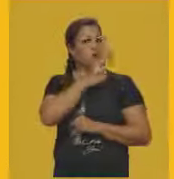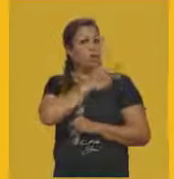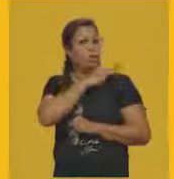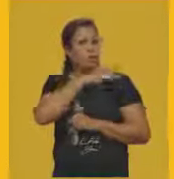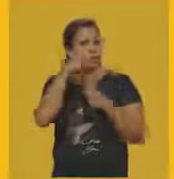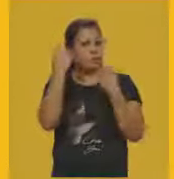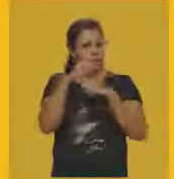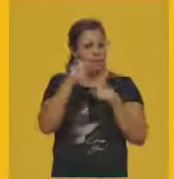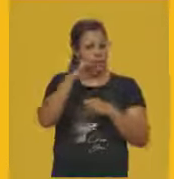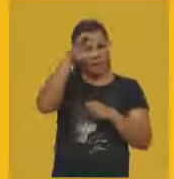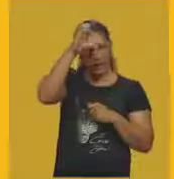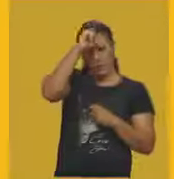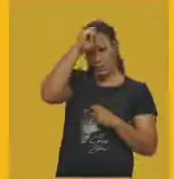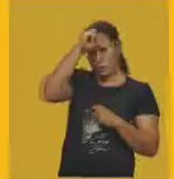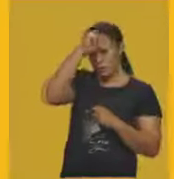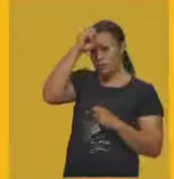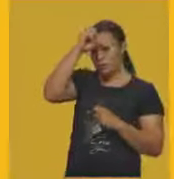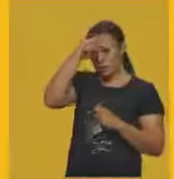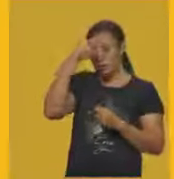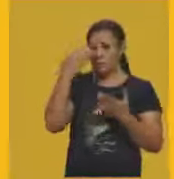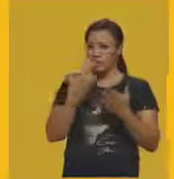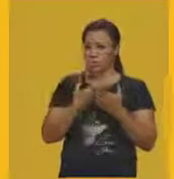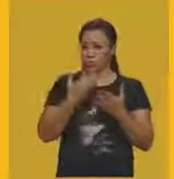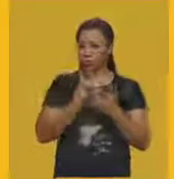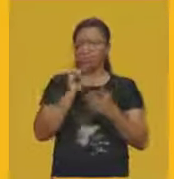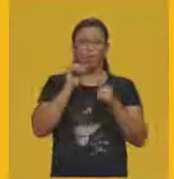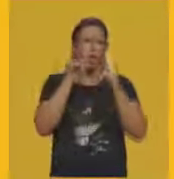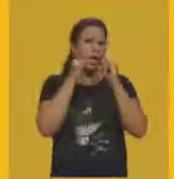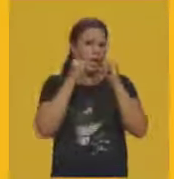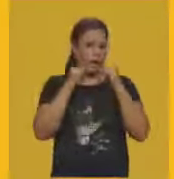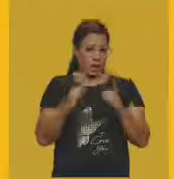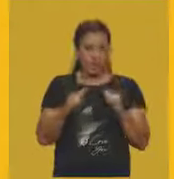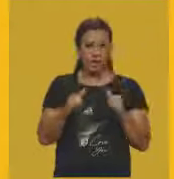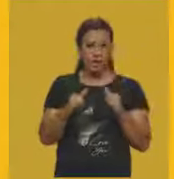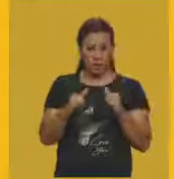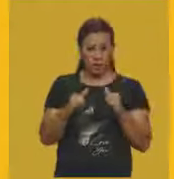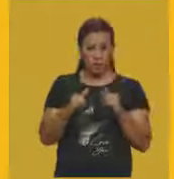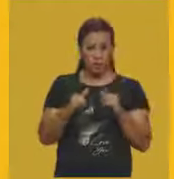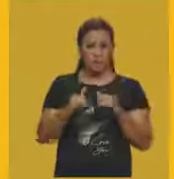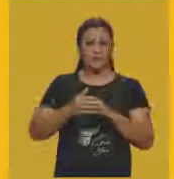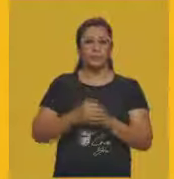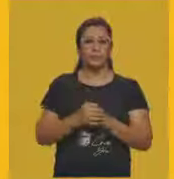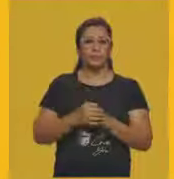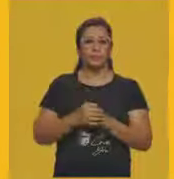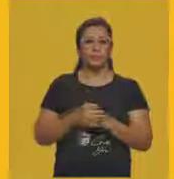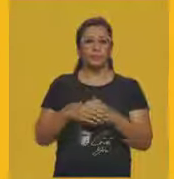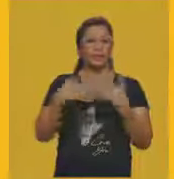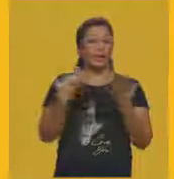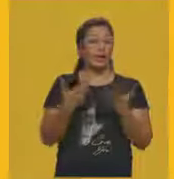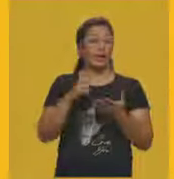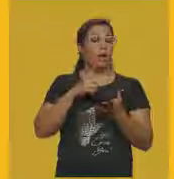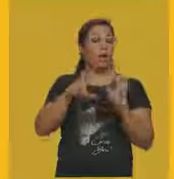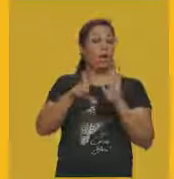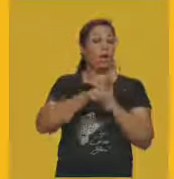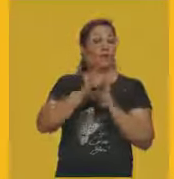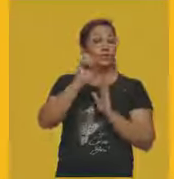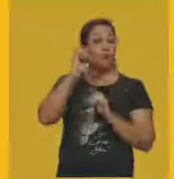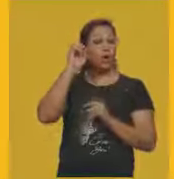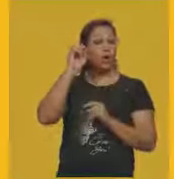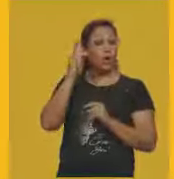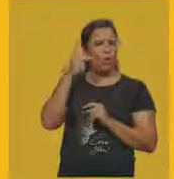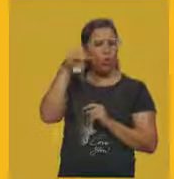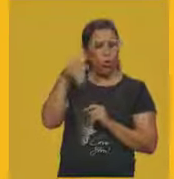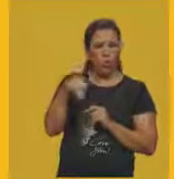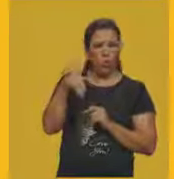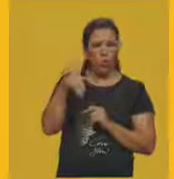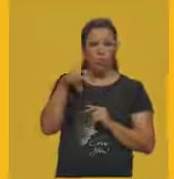precisam saber quando estamos estudando eletricidade e eletrodinâmica. A lei de Ohm, ela relaciona